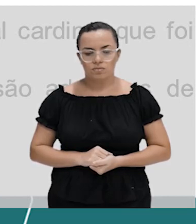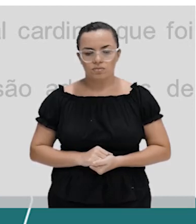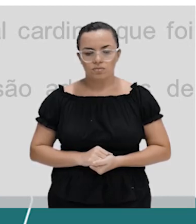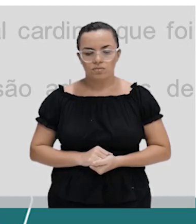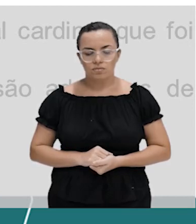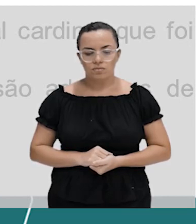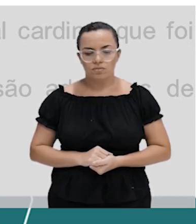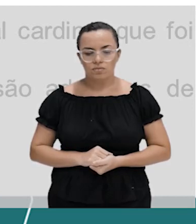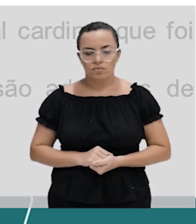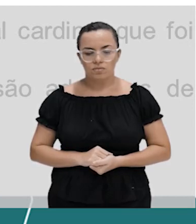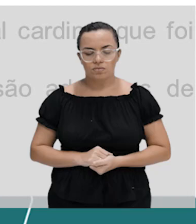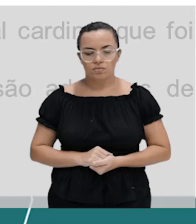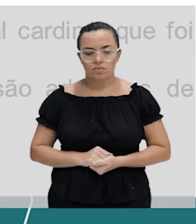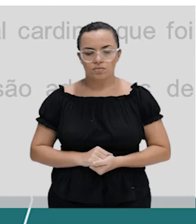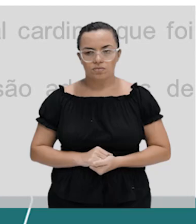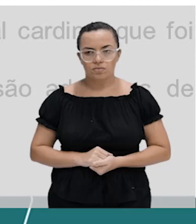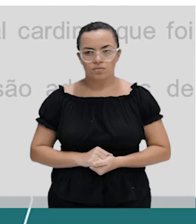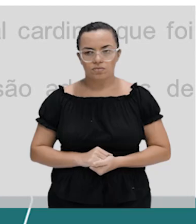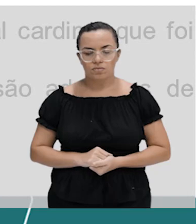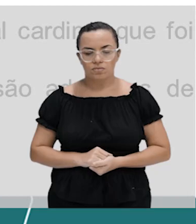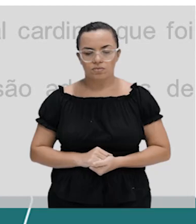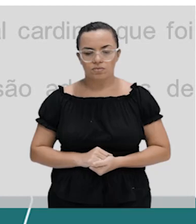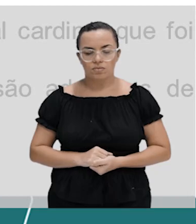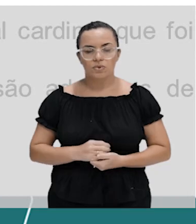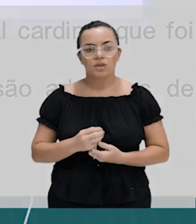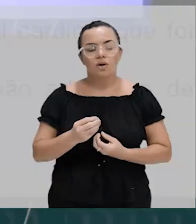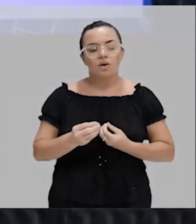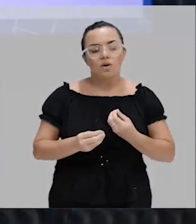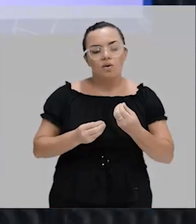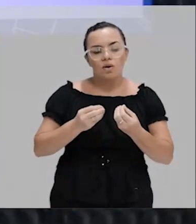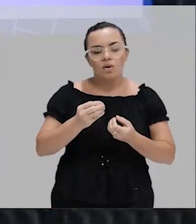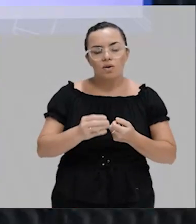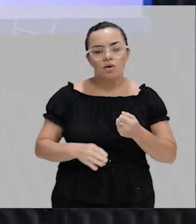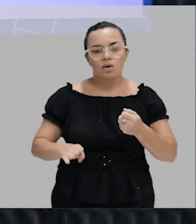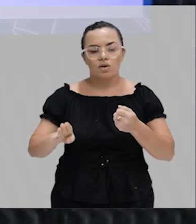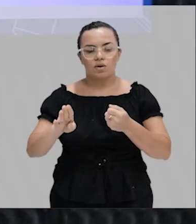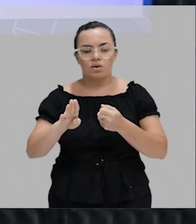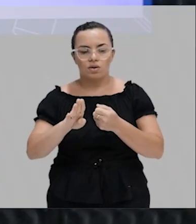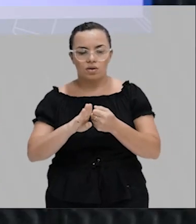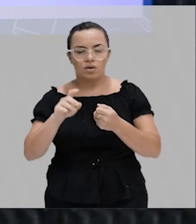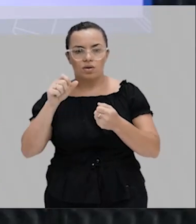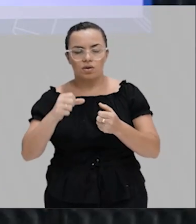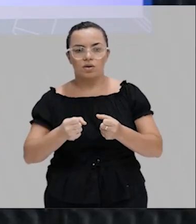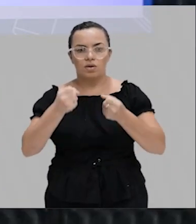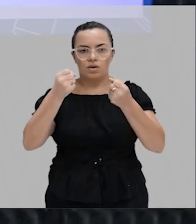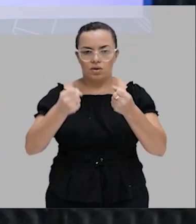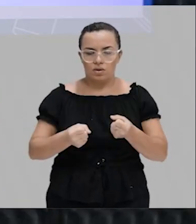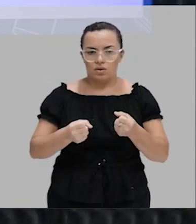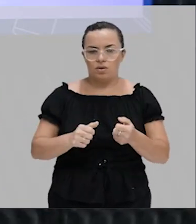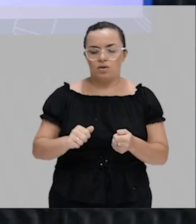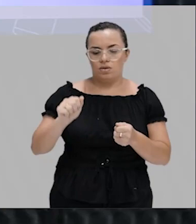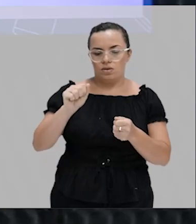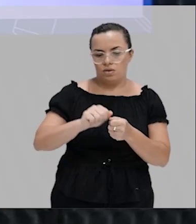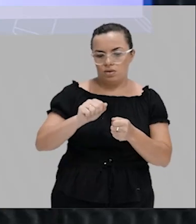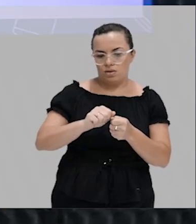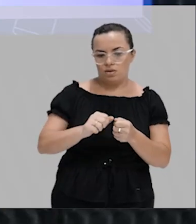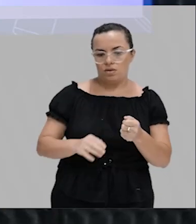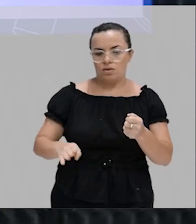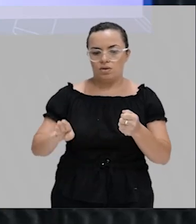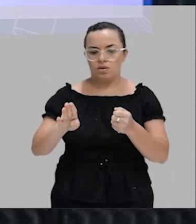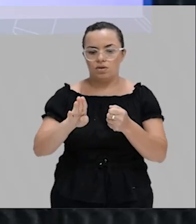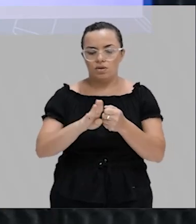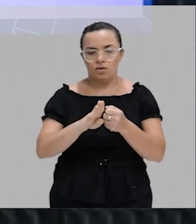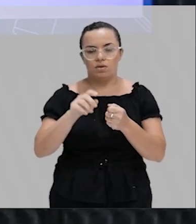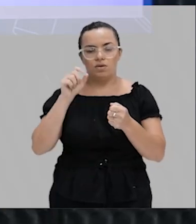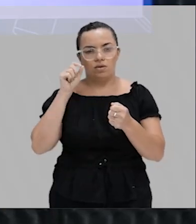de intensidade que sofreram aí o processo de substantivação. Então, a gente pode estar fazendo a substantivação dessas